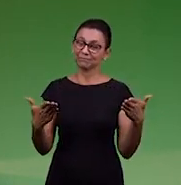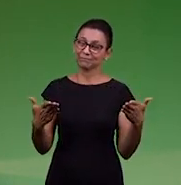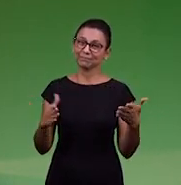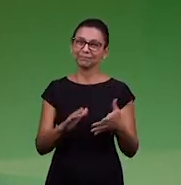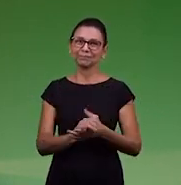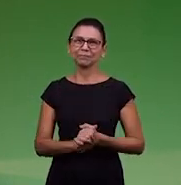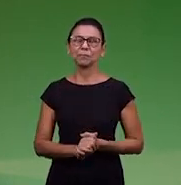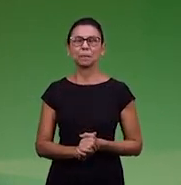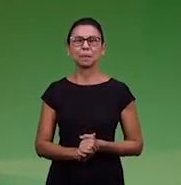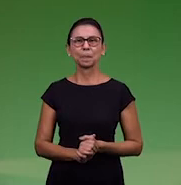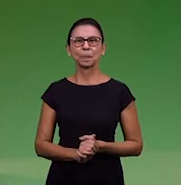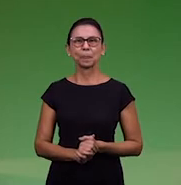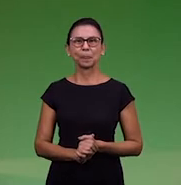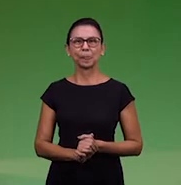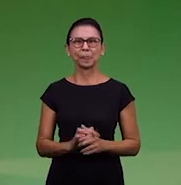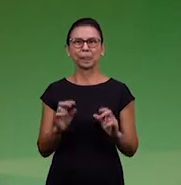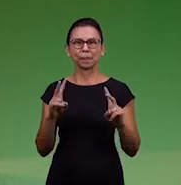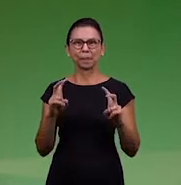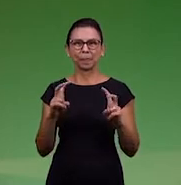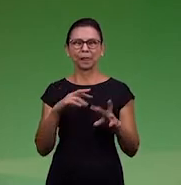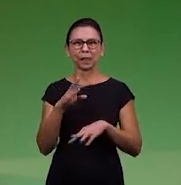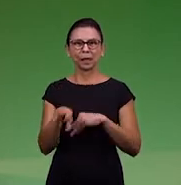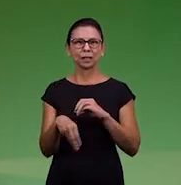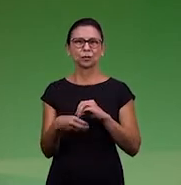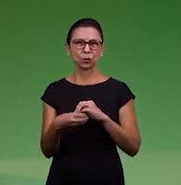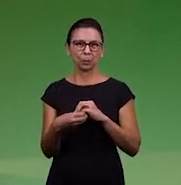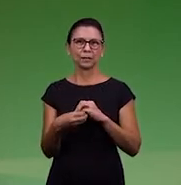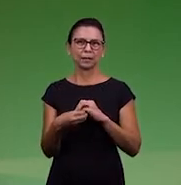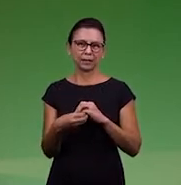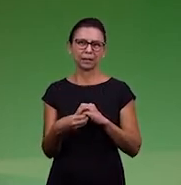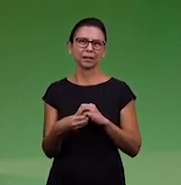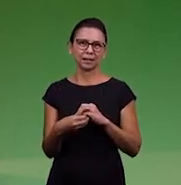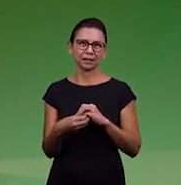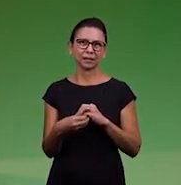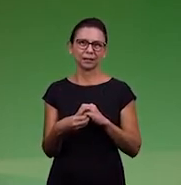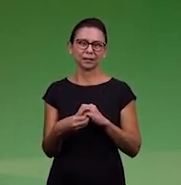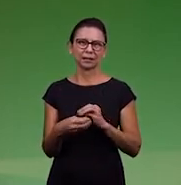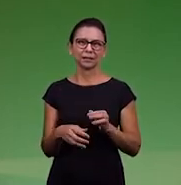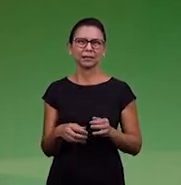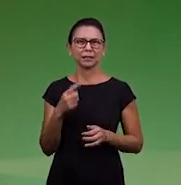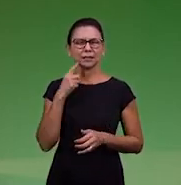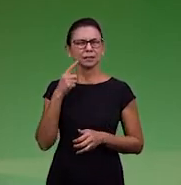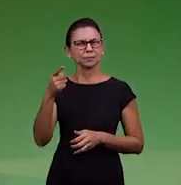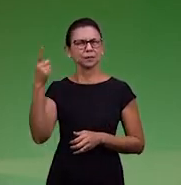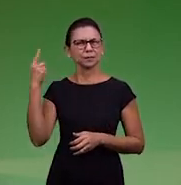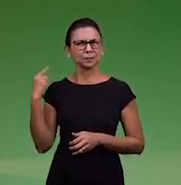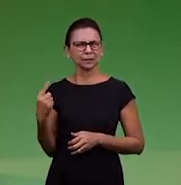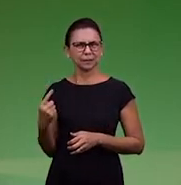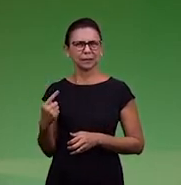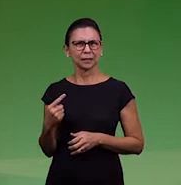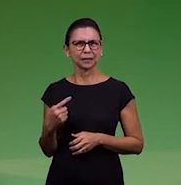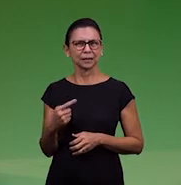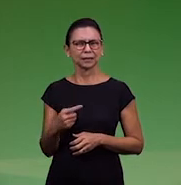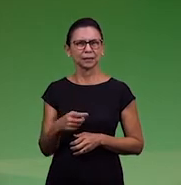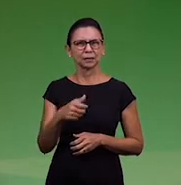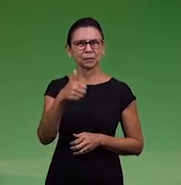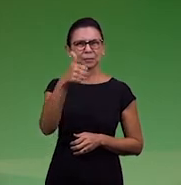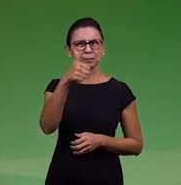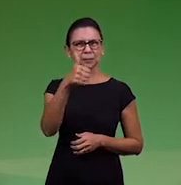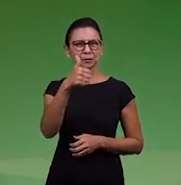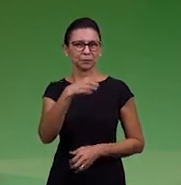vez vamos estar tratando de um tema complementar àquele que foi abordado na semana anterior sobre o pecado